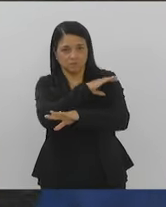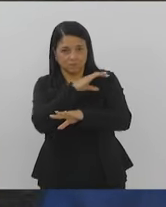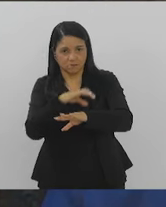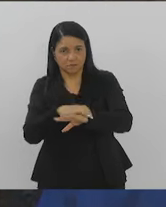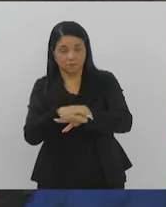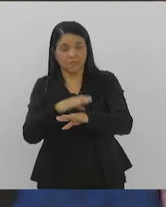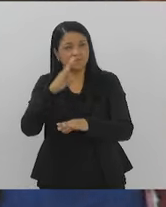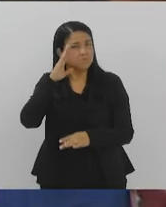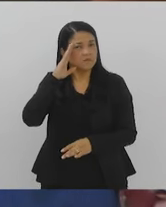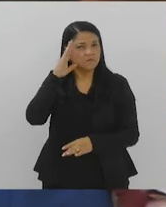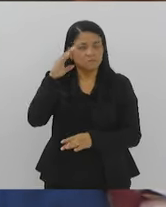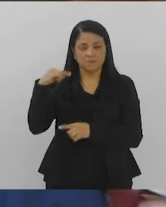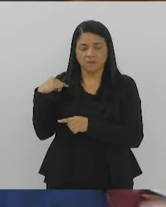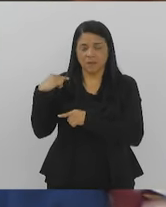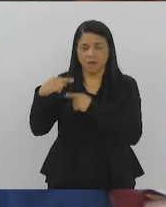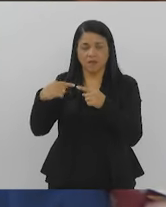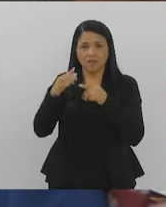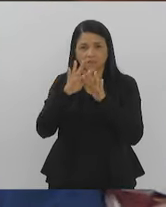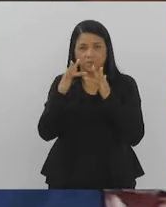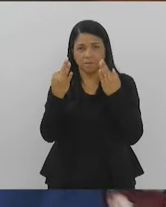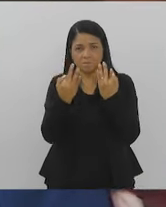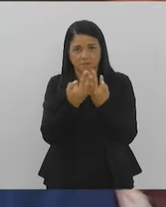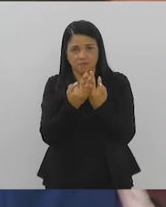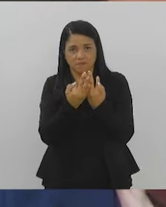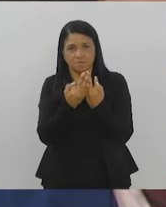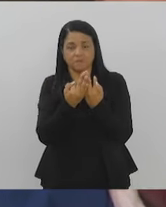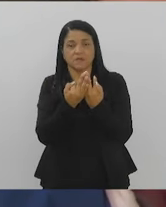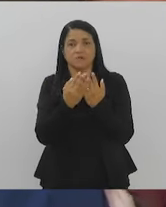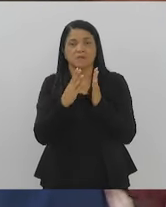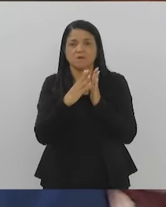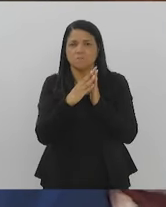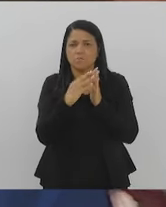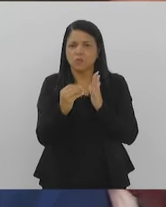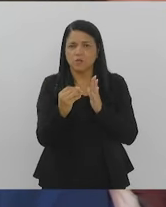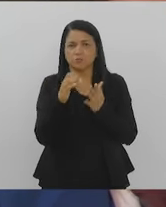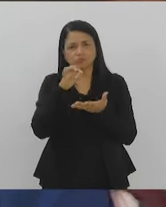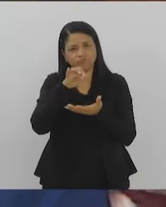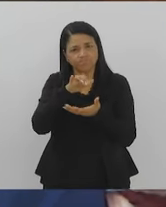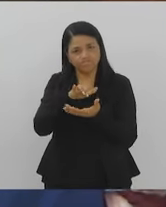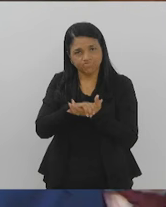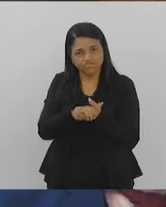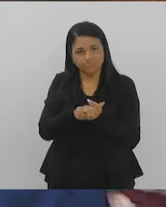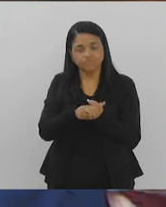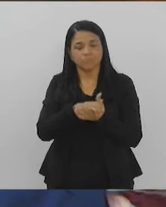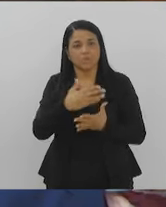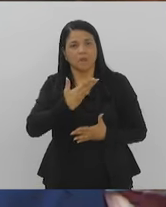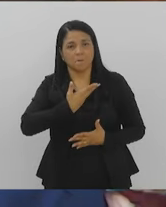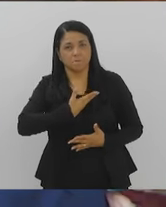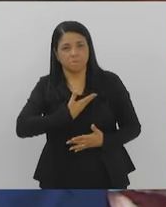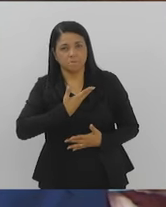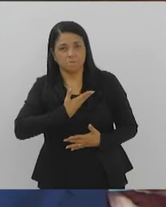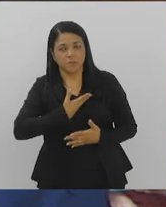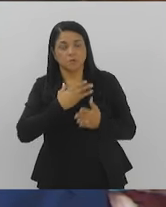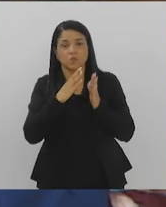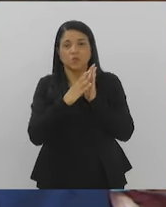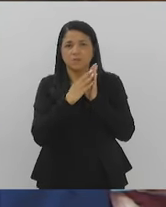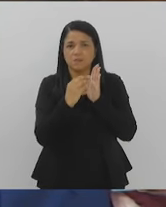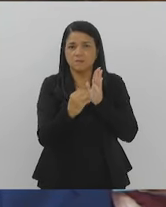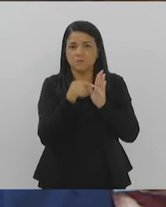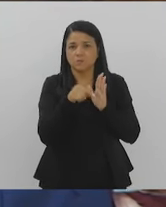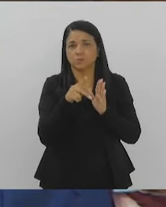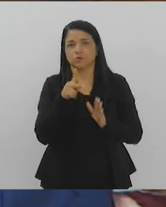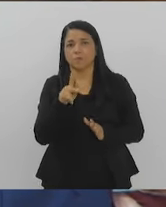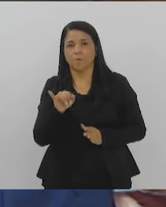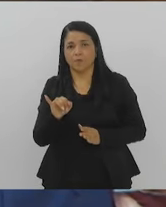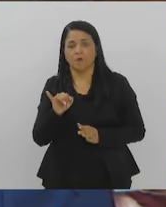familiar, exemplo de marido, de companheiro e exemplo de pai